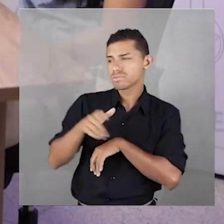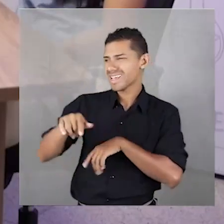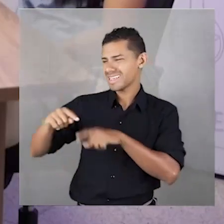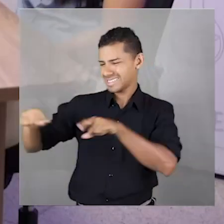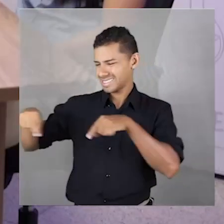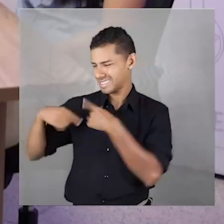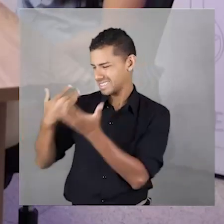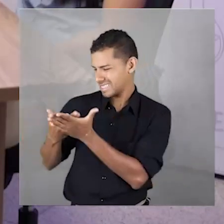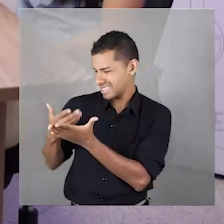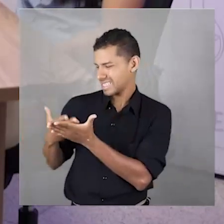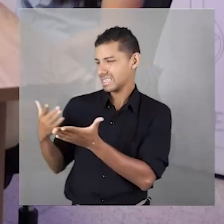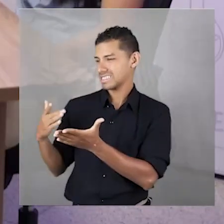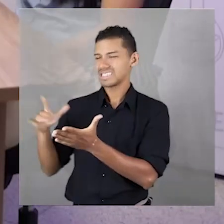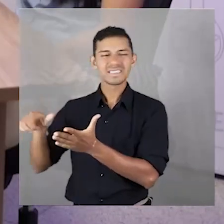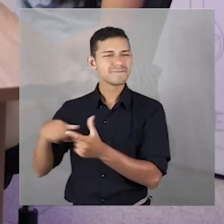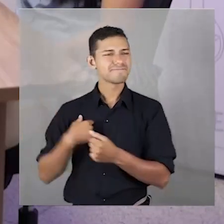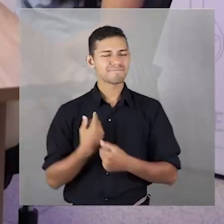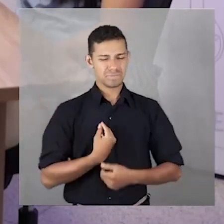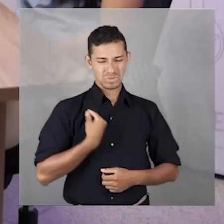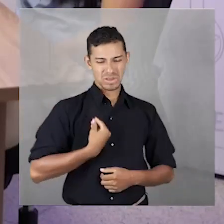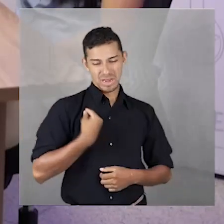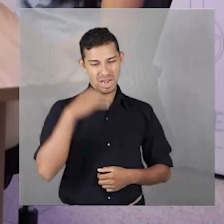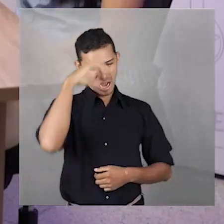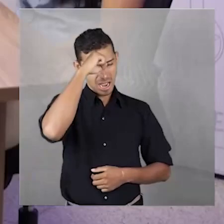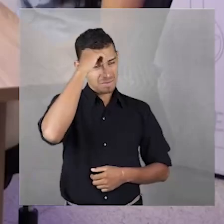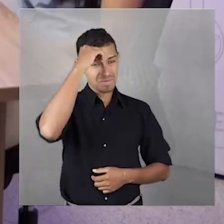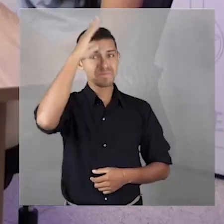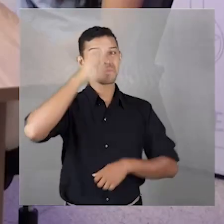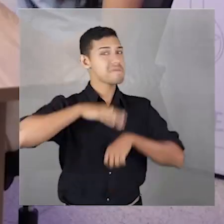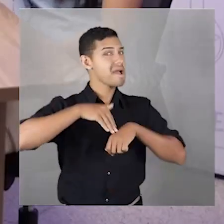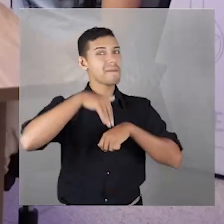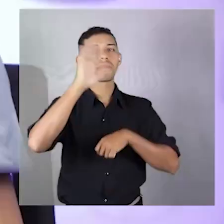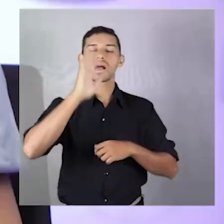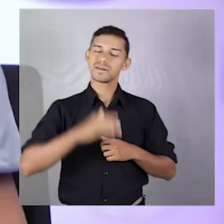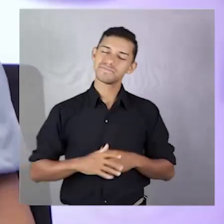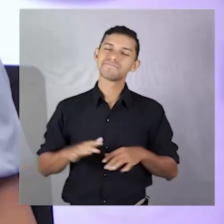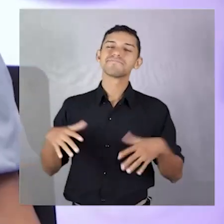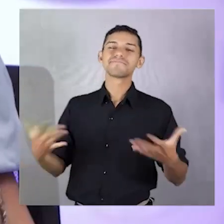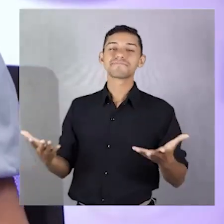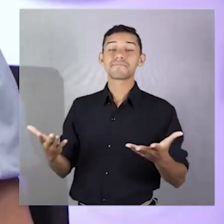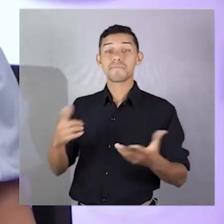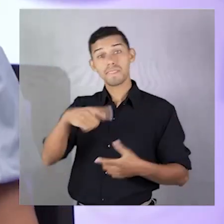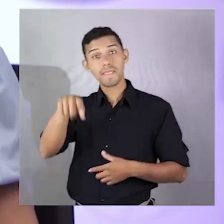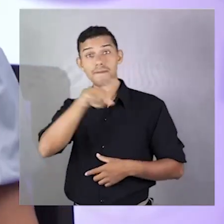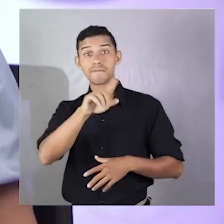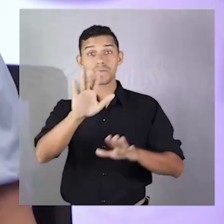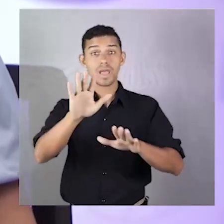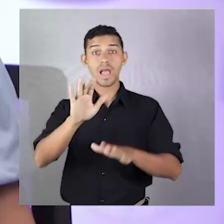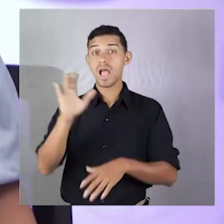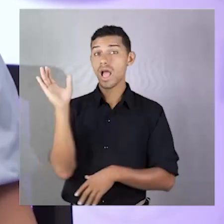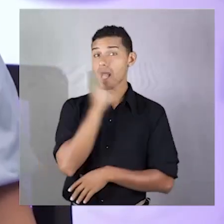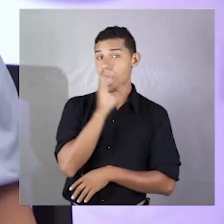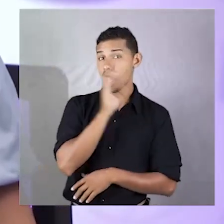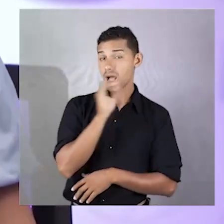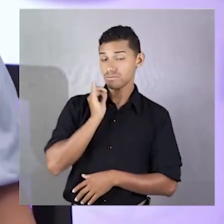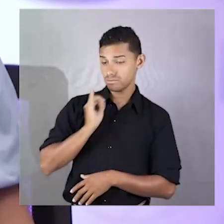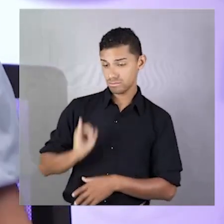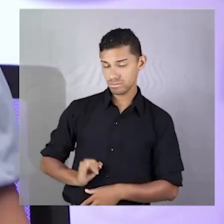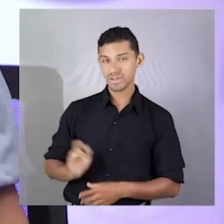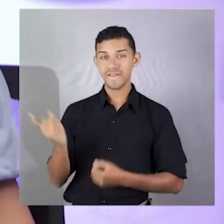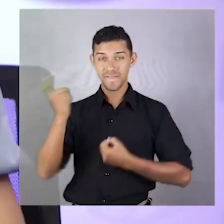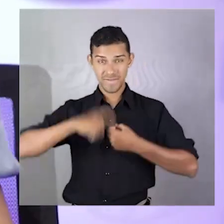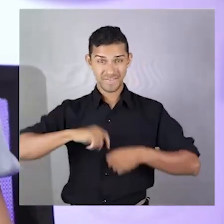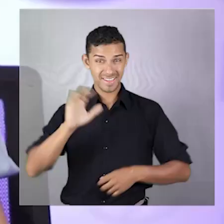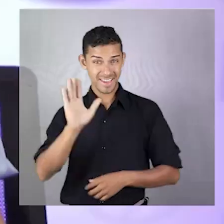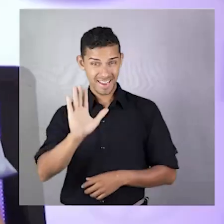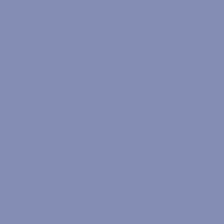da sala de aula e consegue ter essas outras vivências. É isso, pessoal. Fiquem por aí, a gente vai para um rápido intervalo e voltamos já